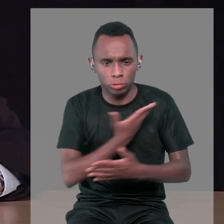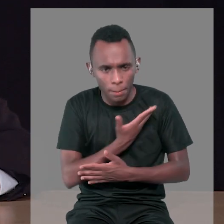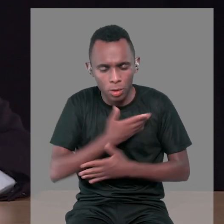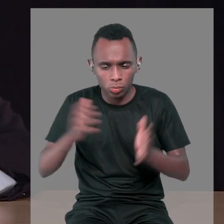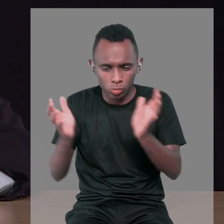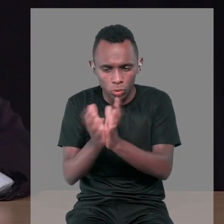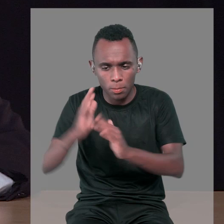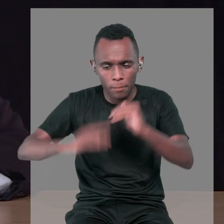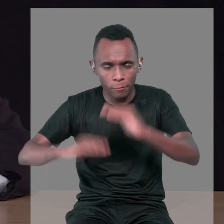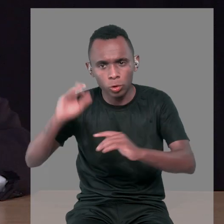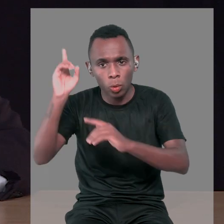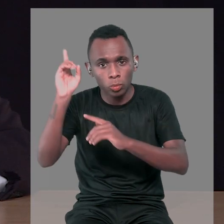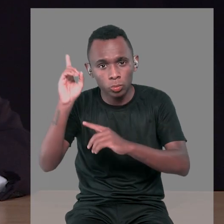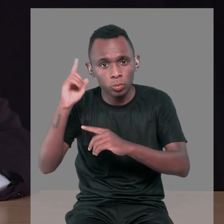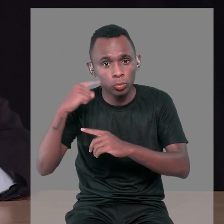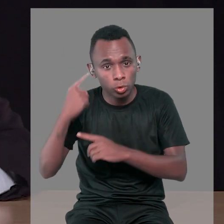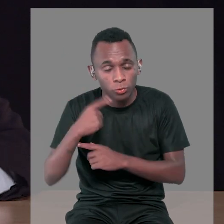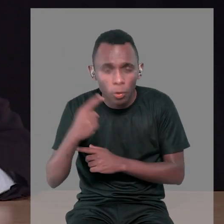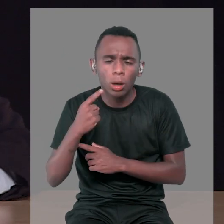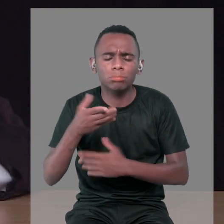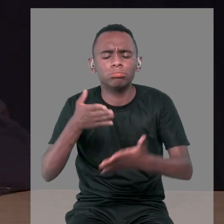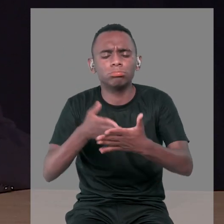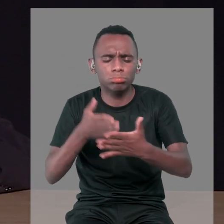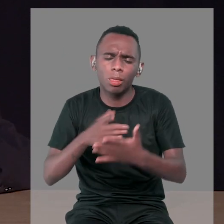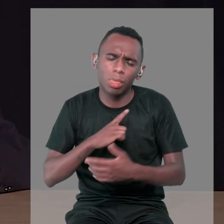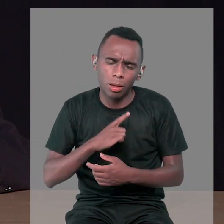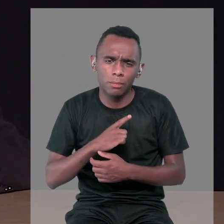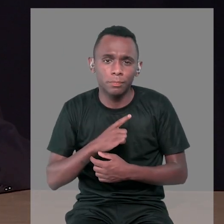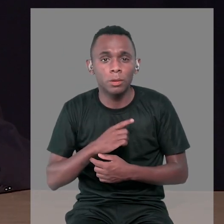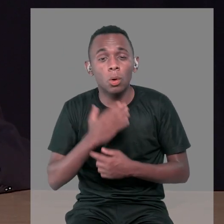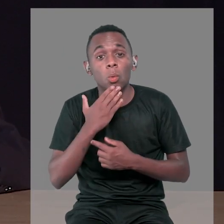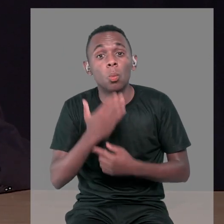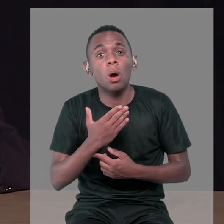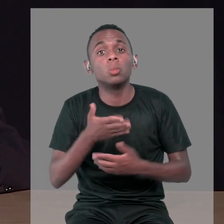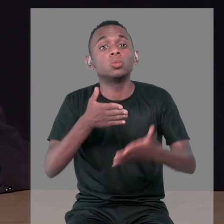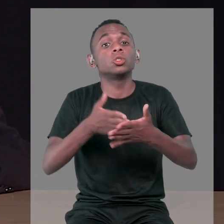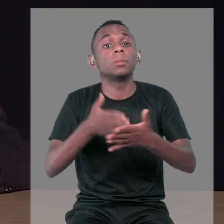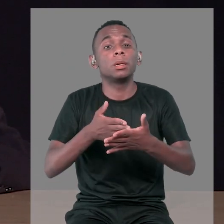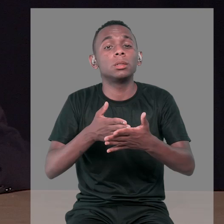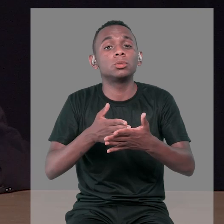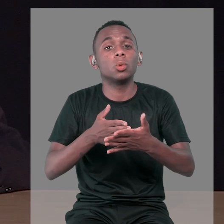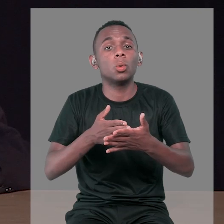certo ponto. Qual foi mesmo o freio do direito nessa guerra da Ucrânia com a Rússia?